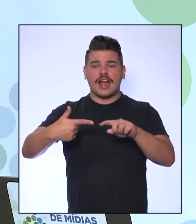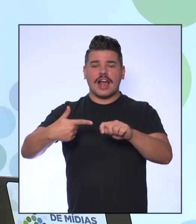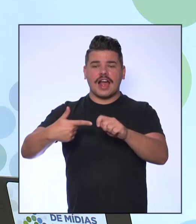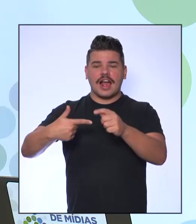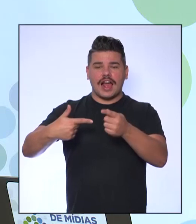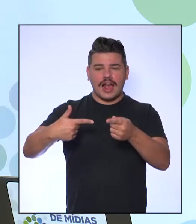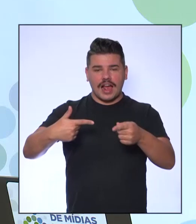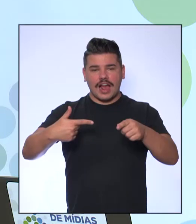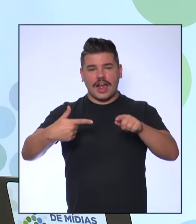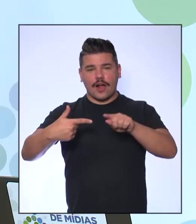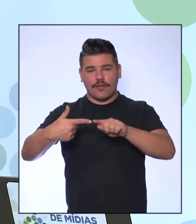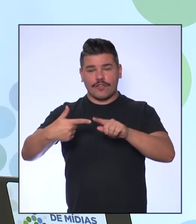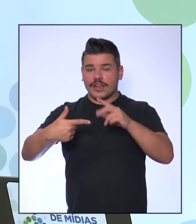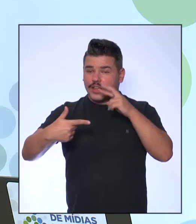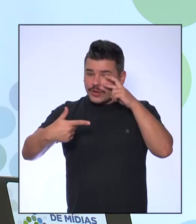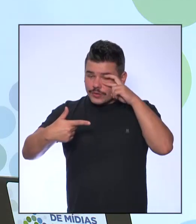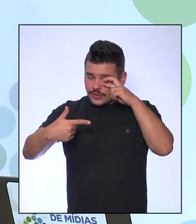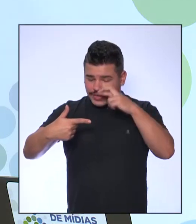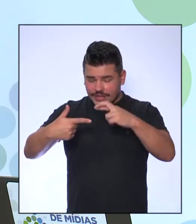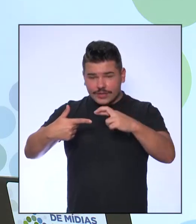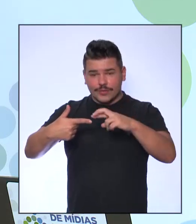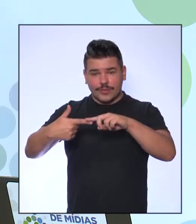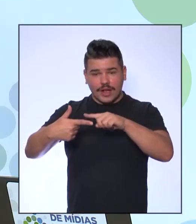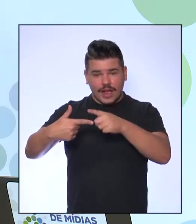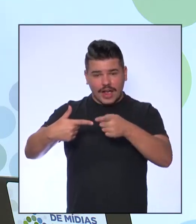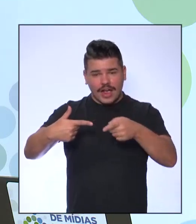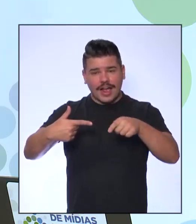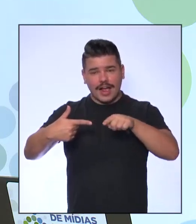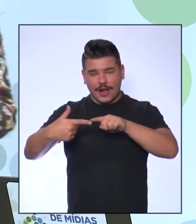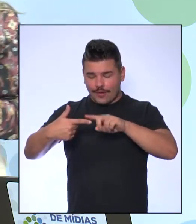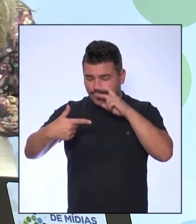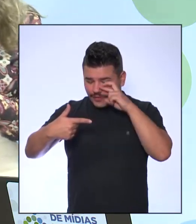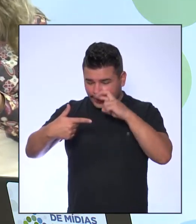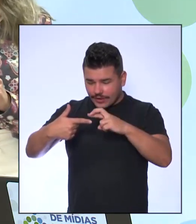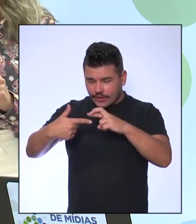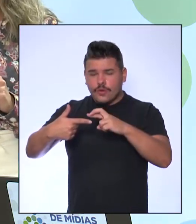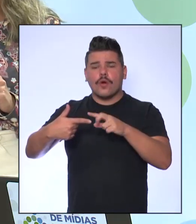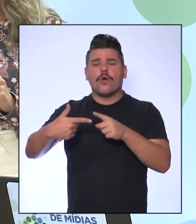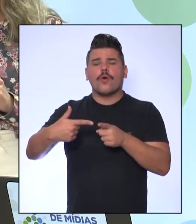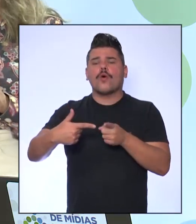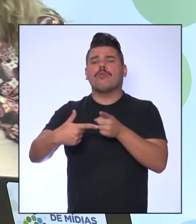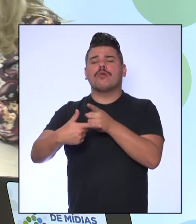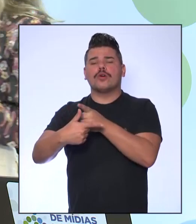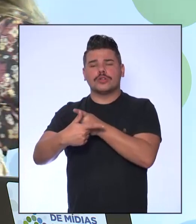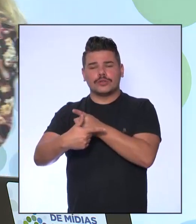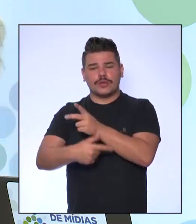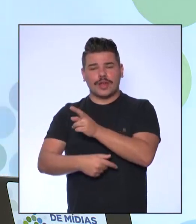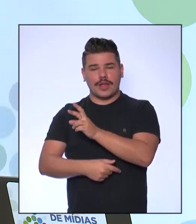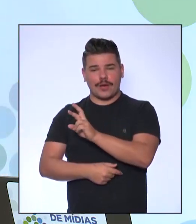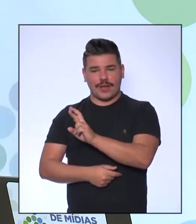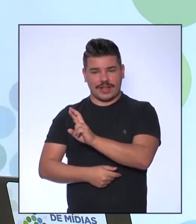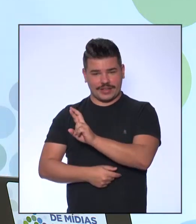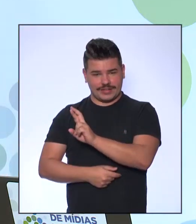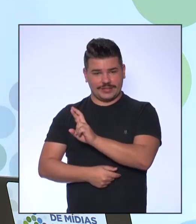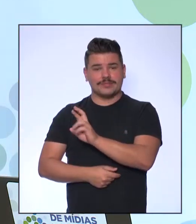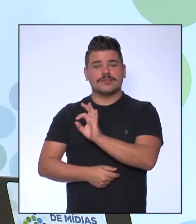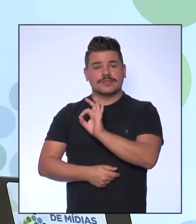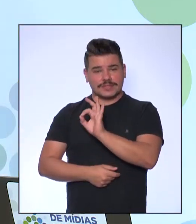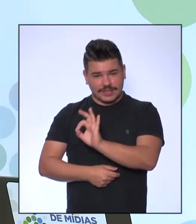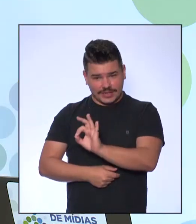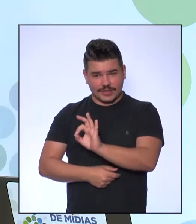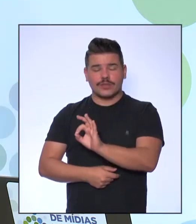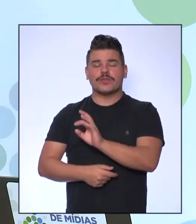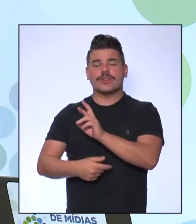quem eu estou olhando é o alfa, o cateto oposto será o R. Tá certo? E o cateto